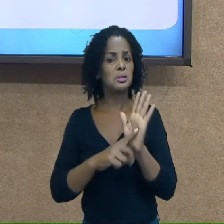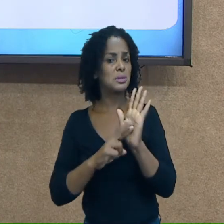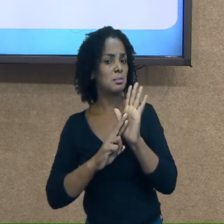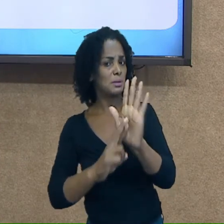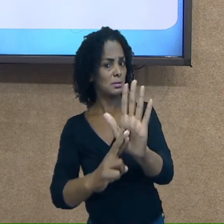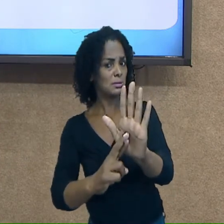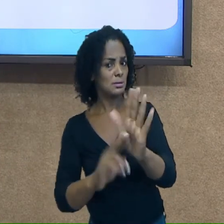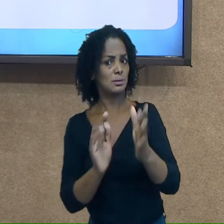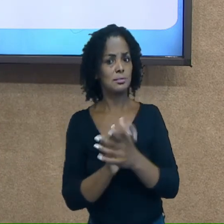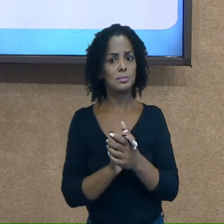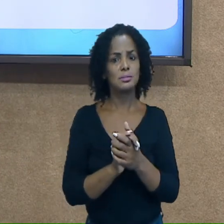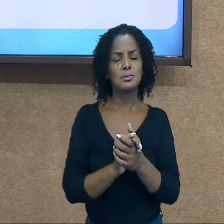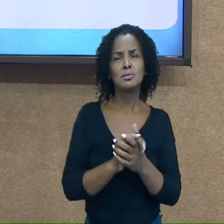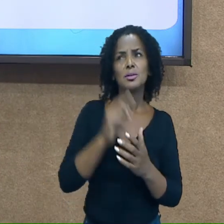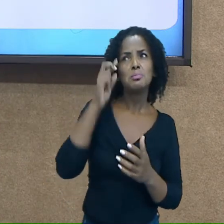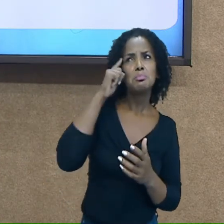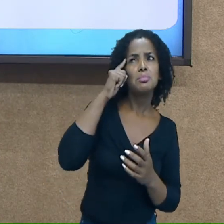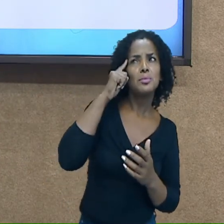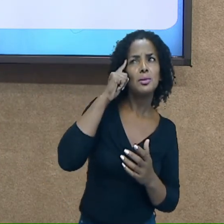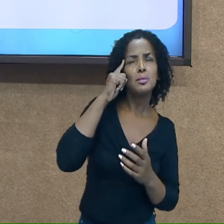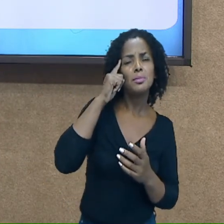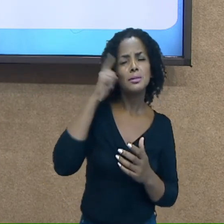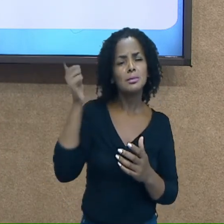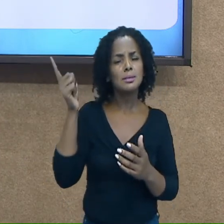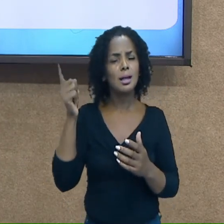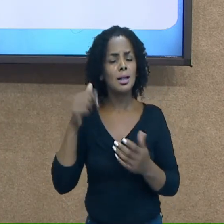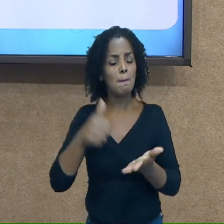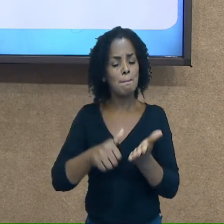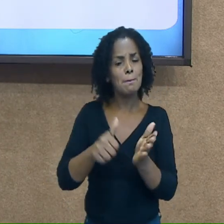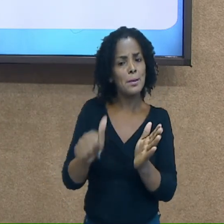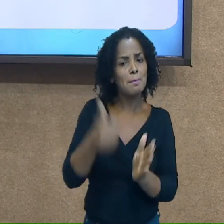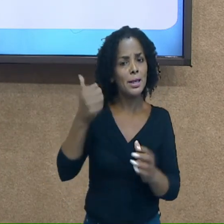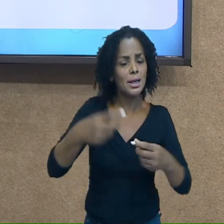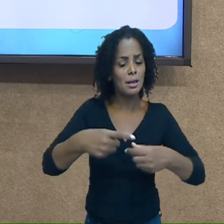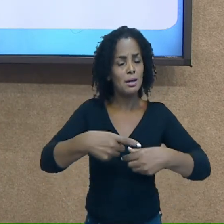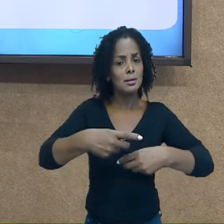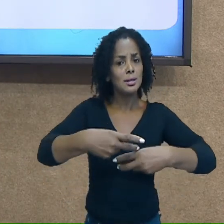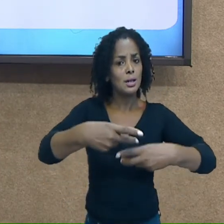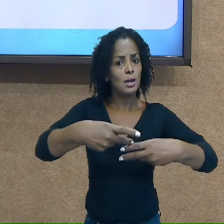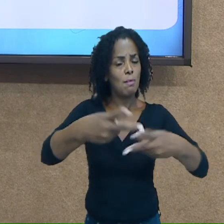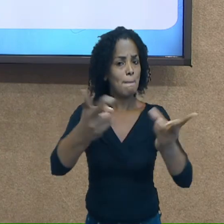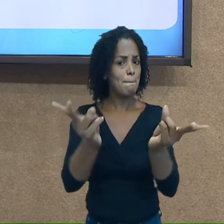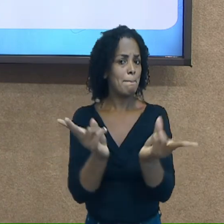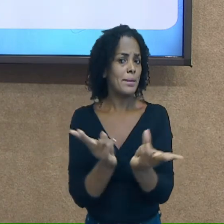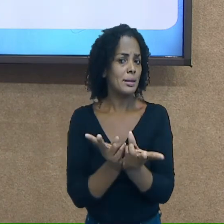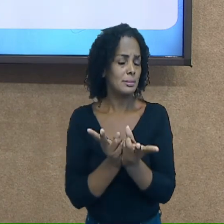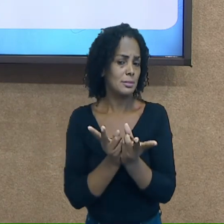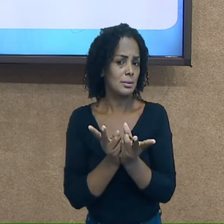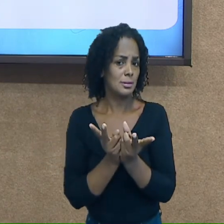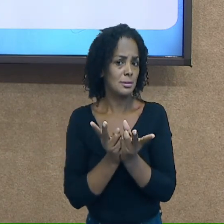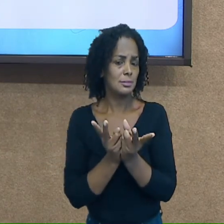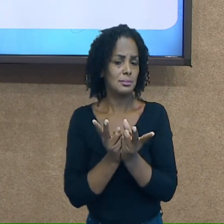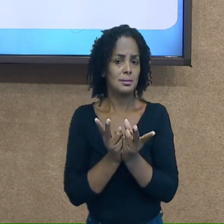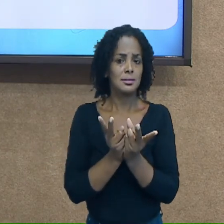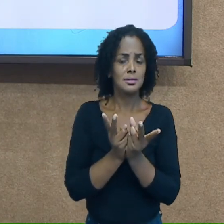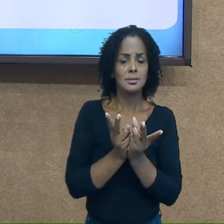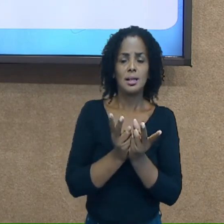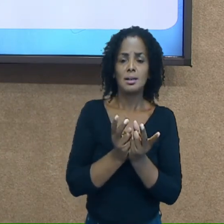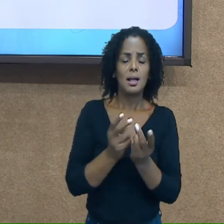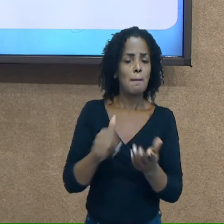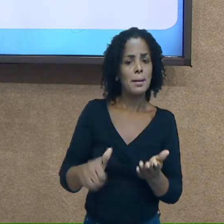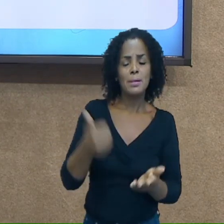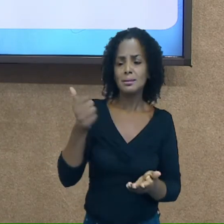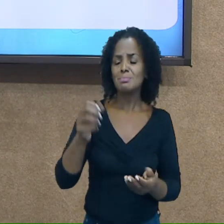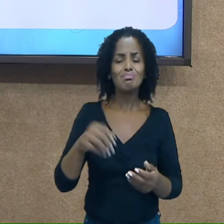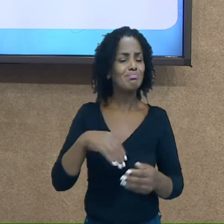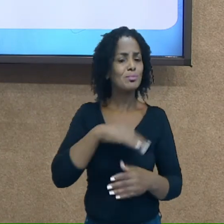Vamos imaginar que essa primeira aqui agora é uma pizza, tá? Circular. E essa pizza, essa primeira, ela está toda colorida.